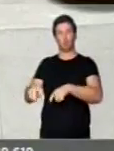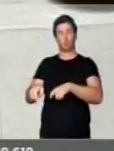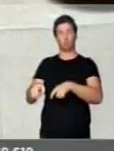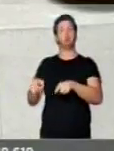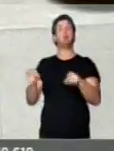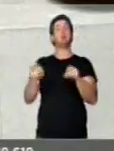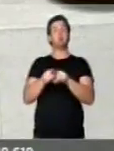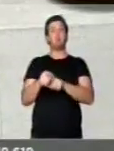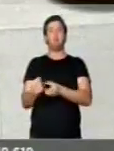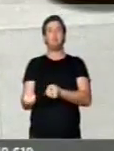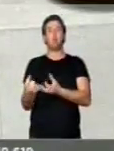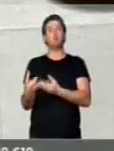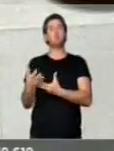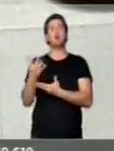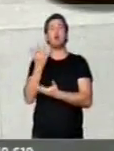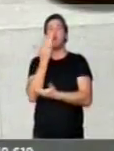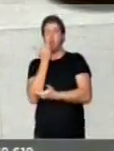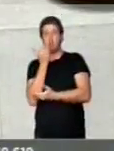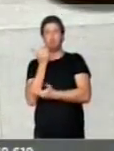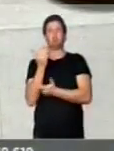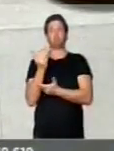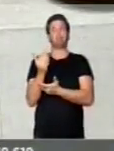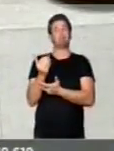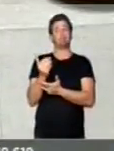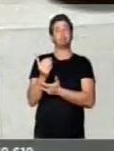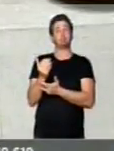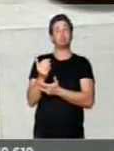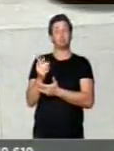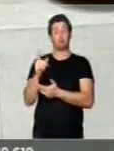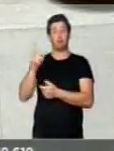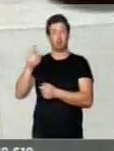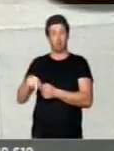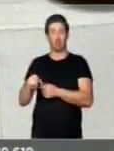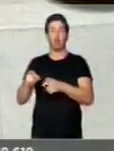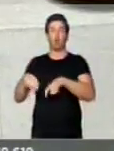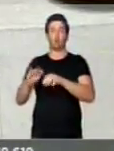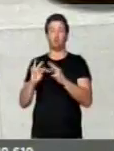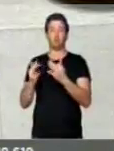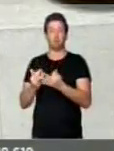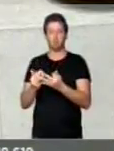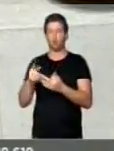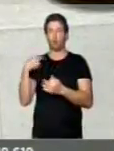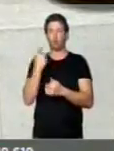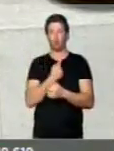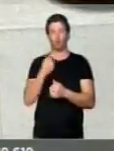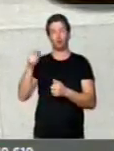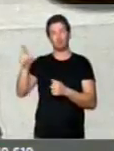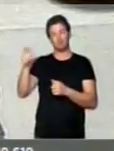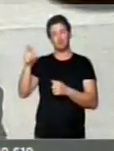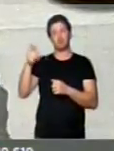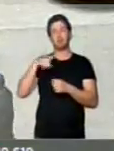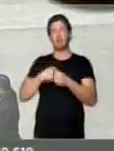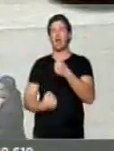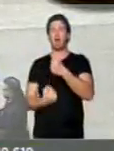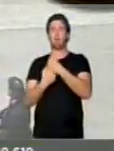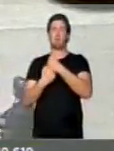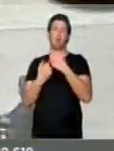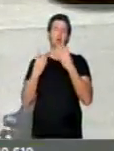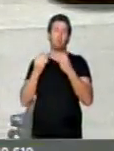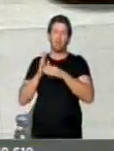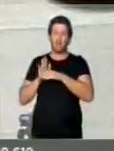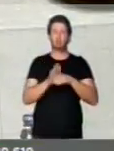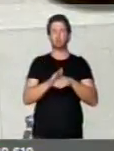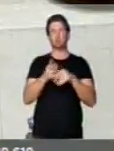falando-se em produção de alimentos, e é o nosso agricultor familiar que tem também colaborado muito,